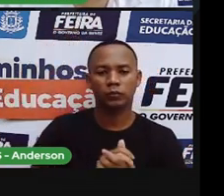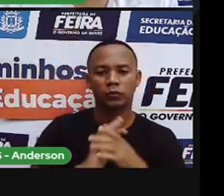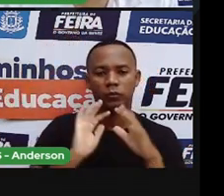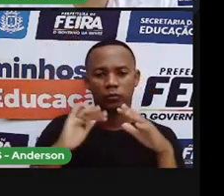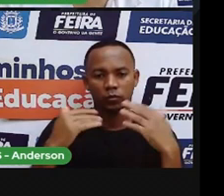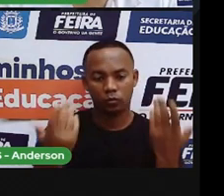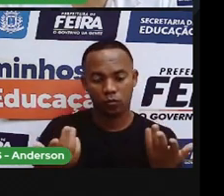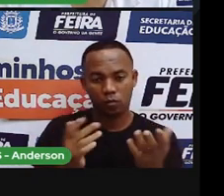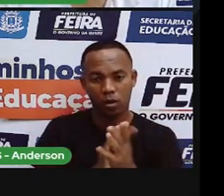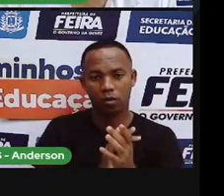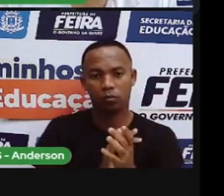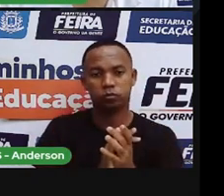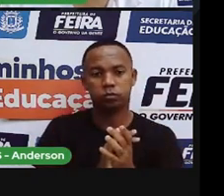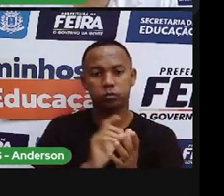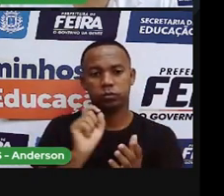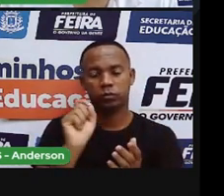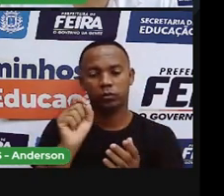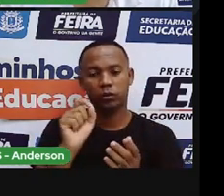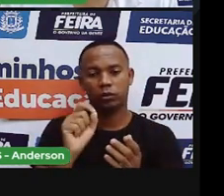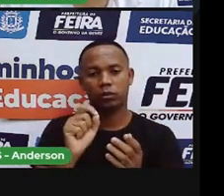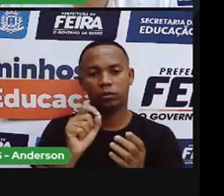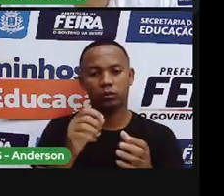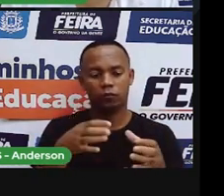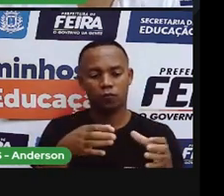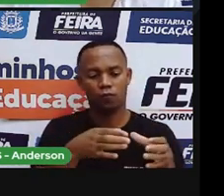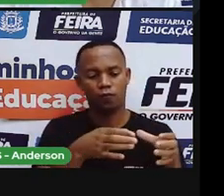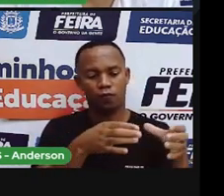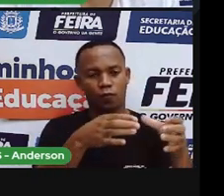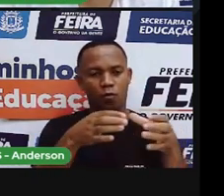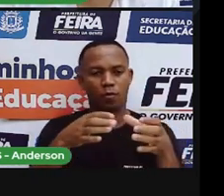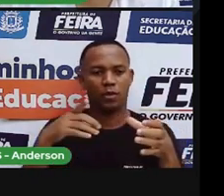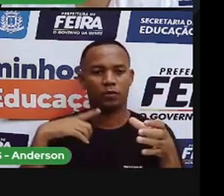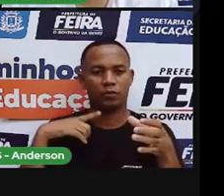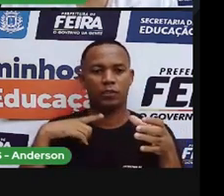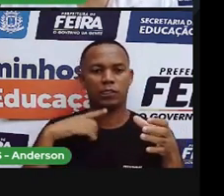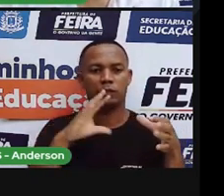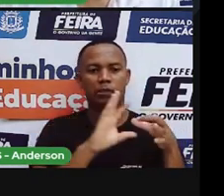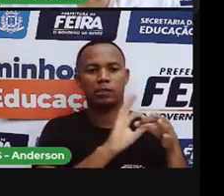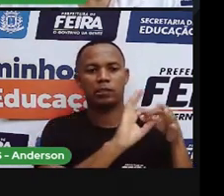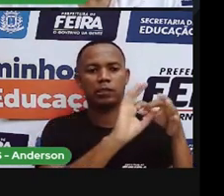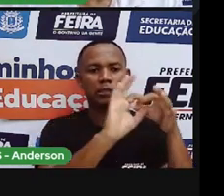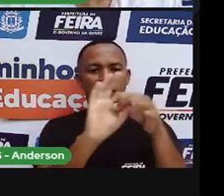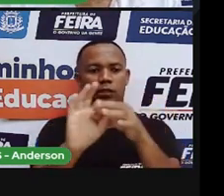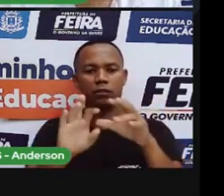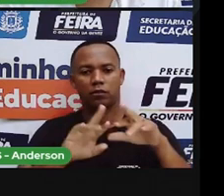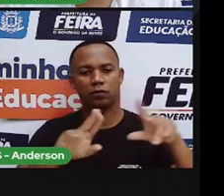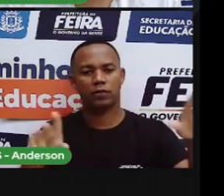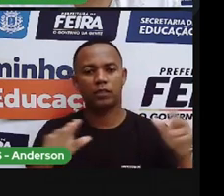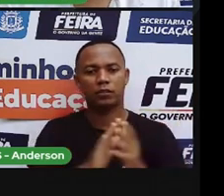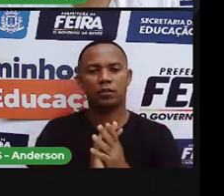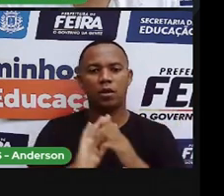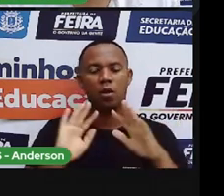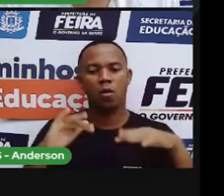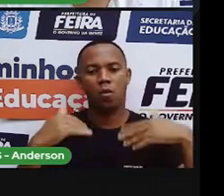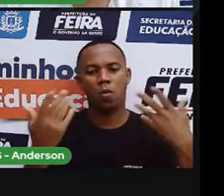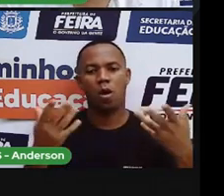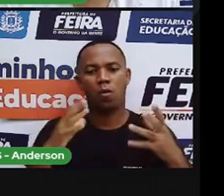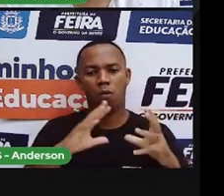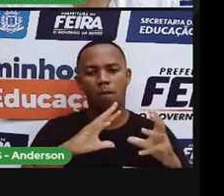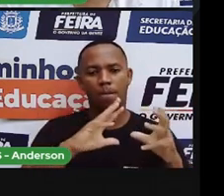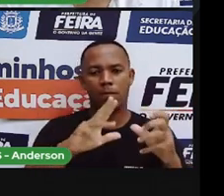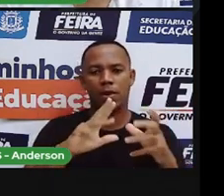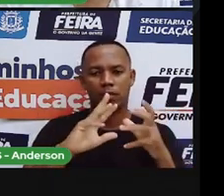planeta, né, que é formado por anéis, que possui anéis ali, né? E qual é o planeta chamado